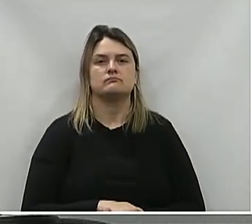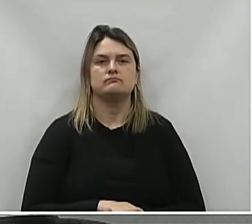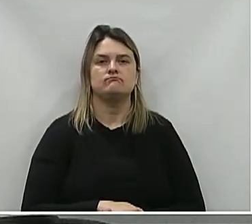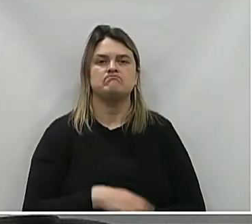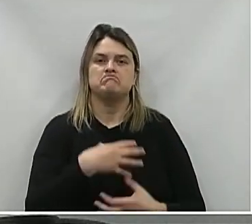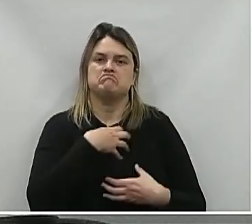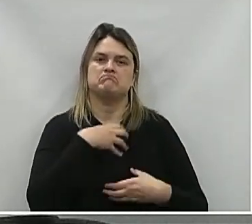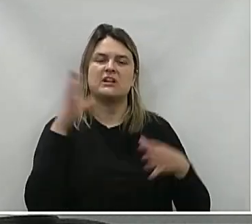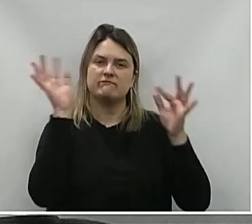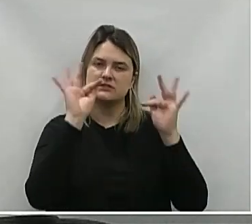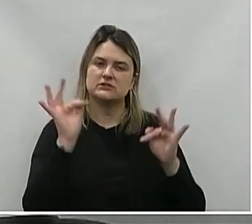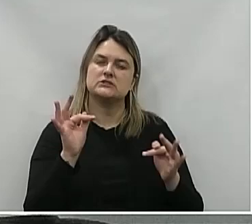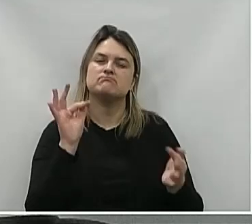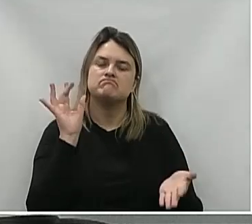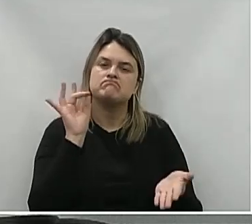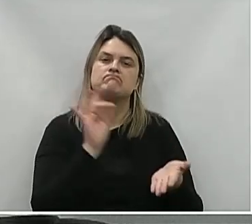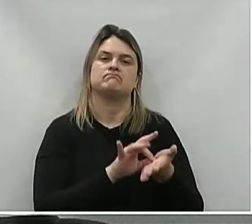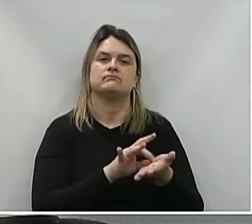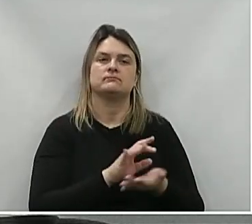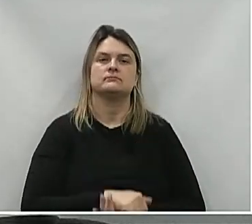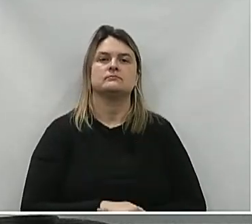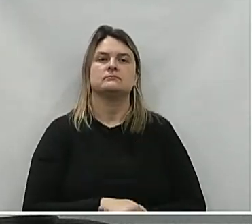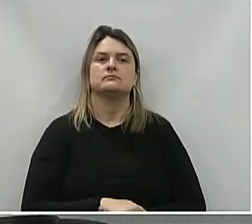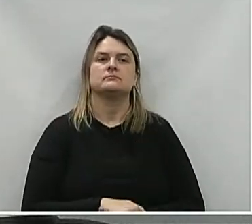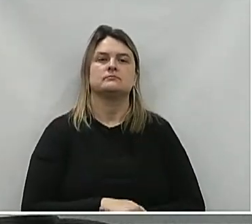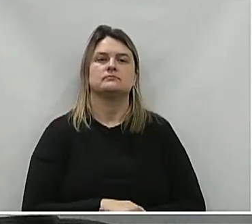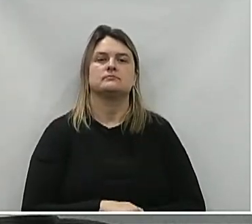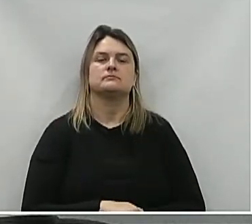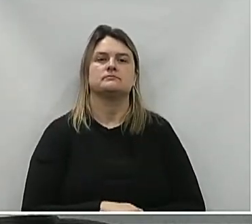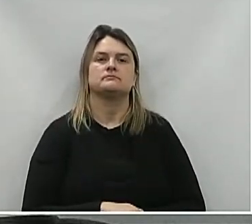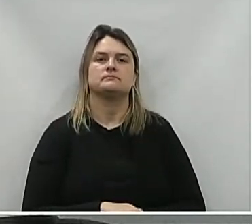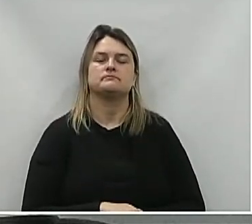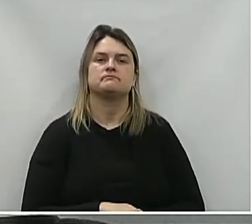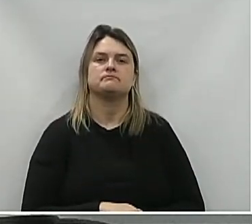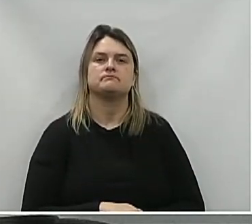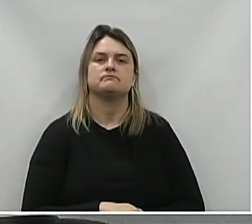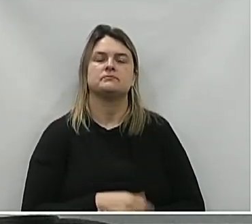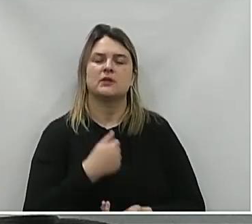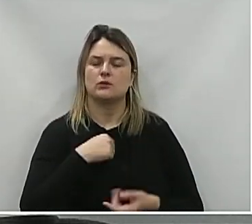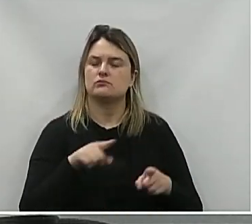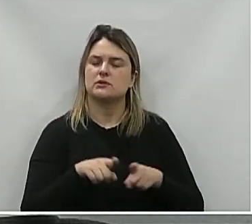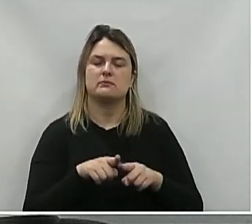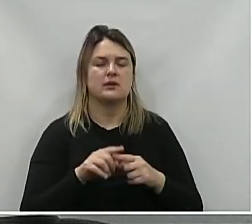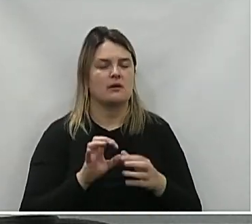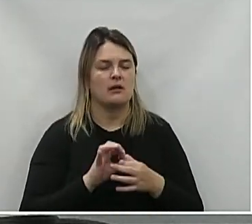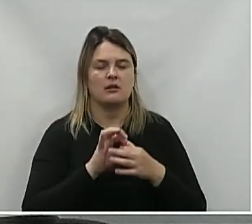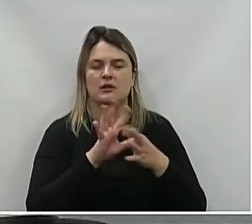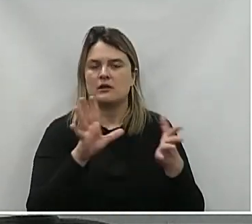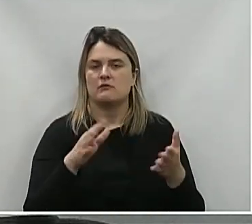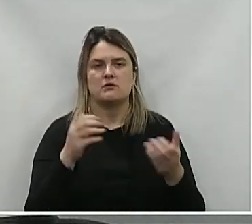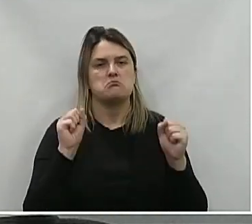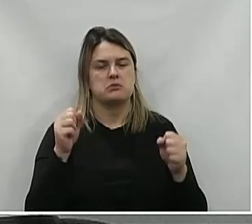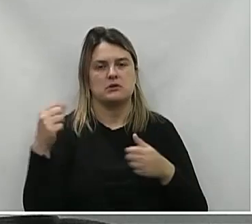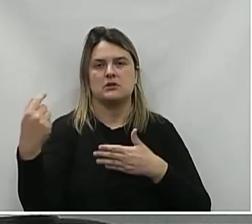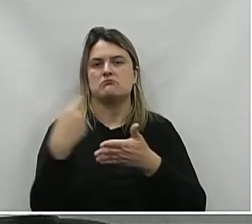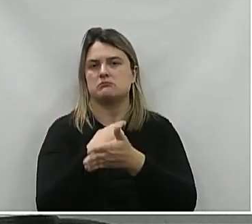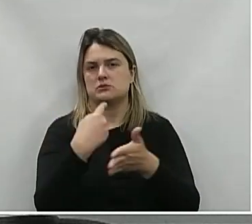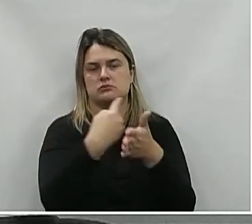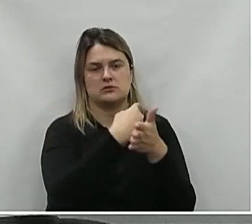feliz, vamos dizer assim, né? Eficaz, essa era a palavra. Então eu também tenho a condição de me colocar à disposição aqui, nesse